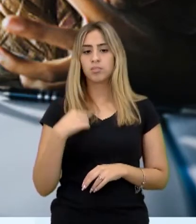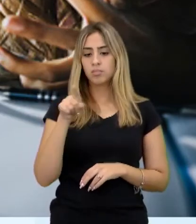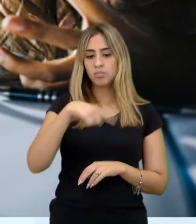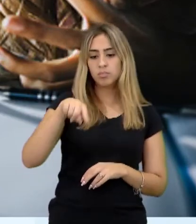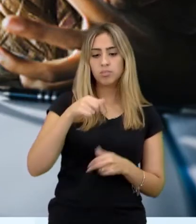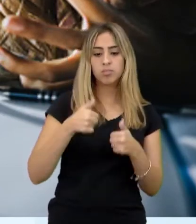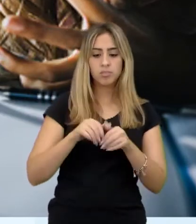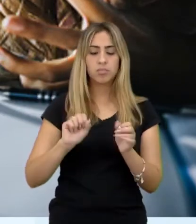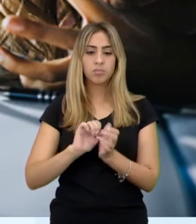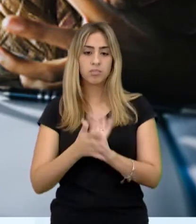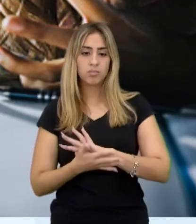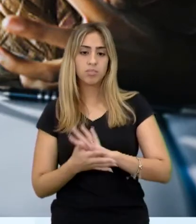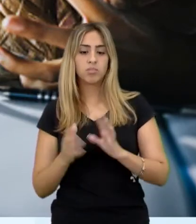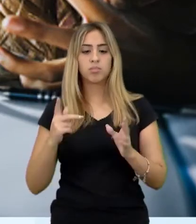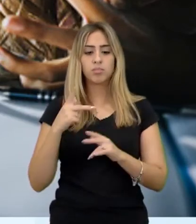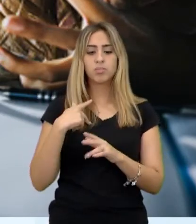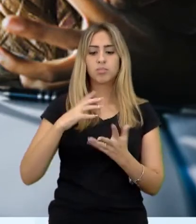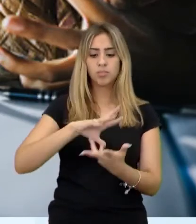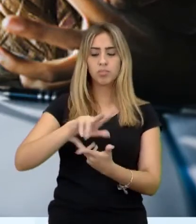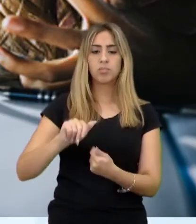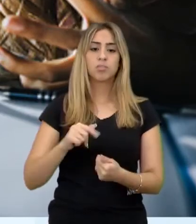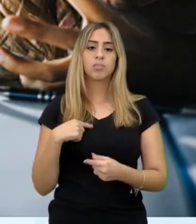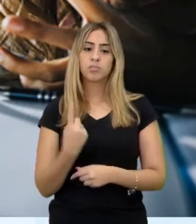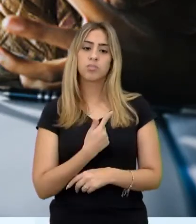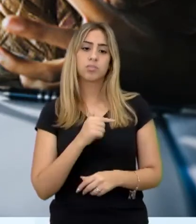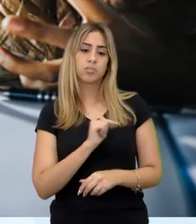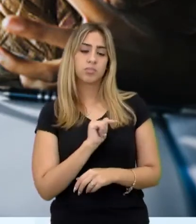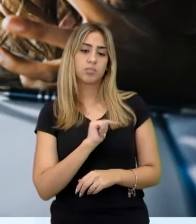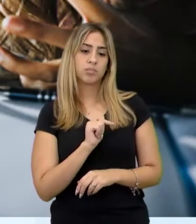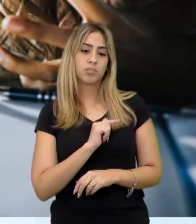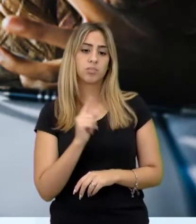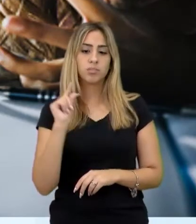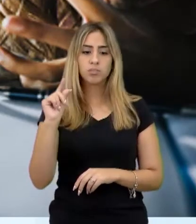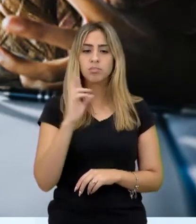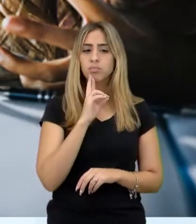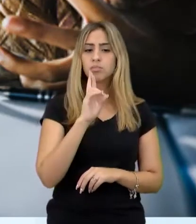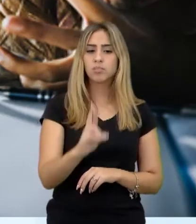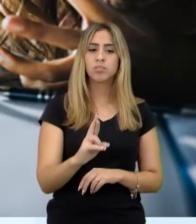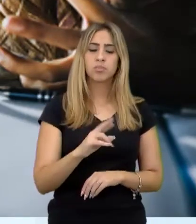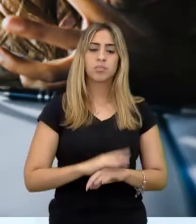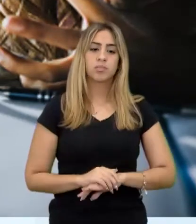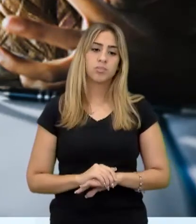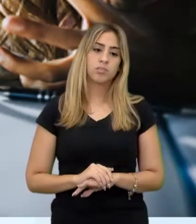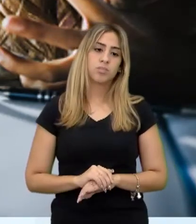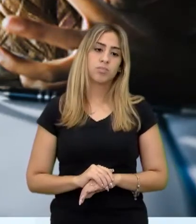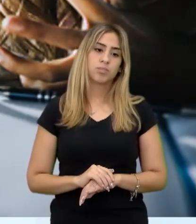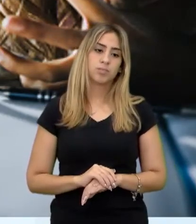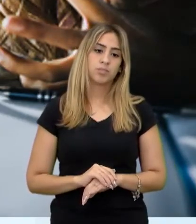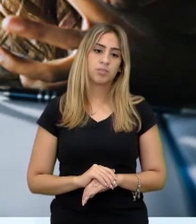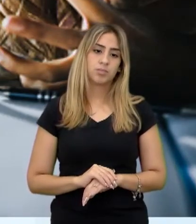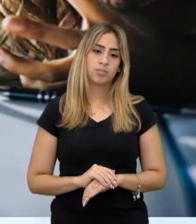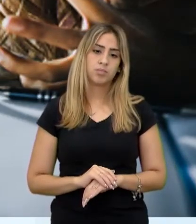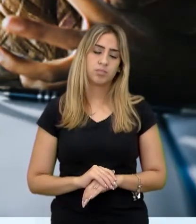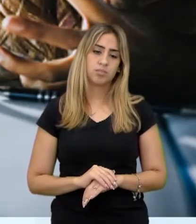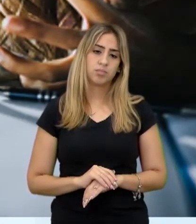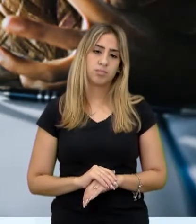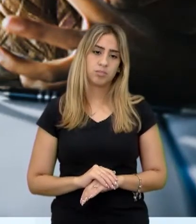vocês que estão destruindo o planeta. Aí nós temos aqui uma pequena resposta, dá uma olhadinha. Olha